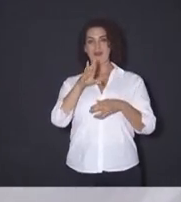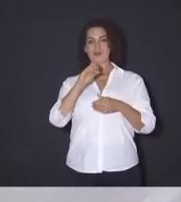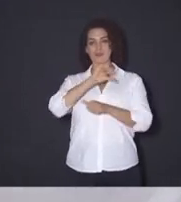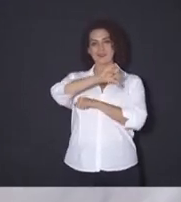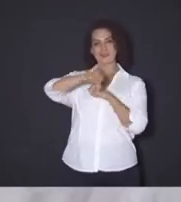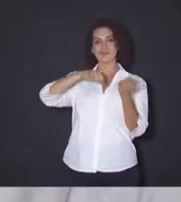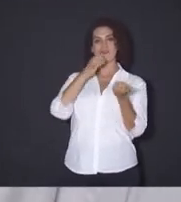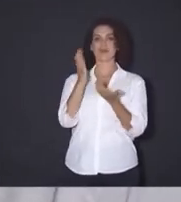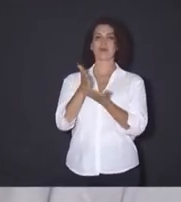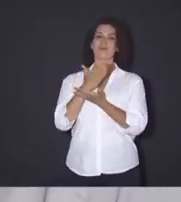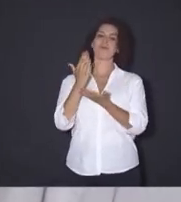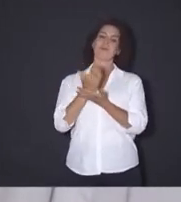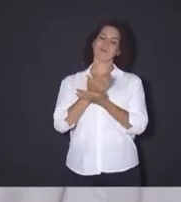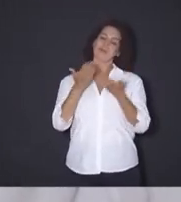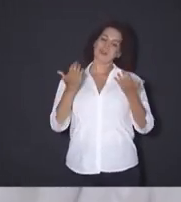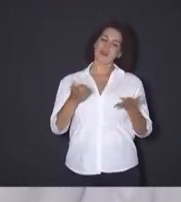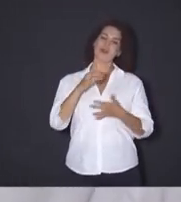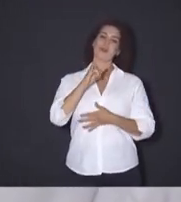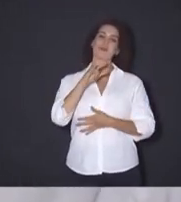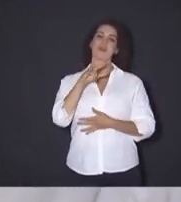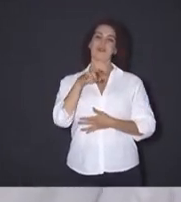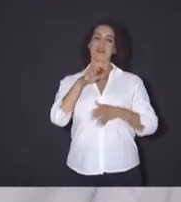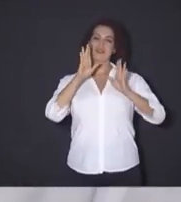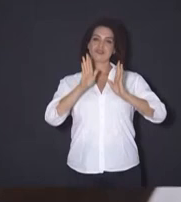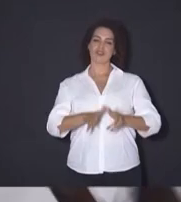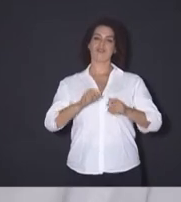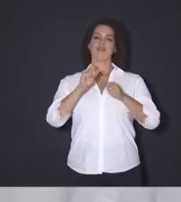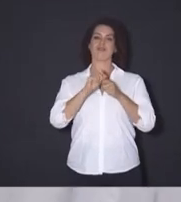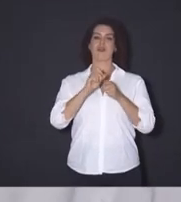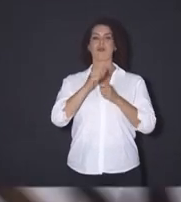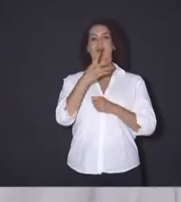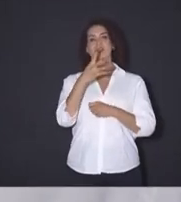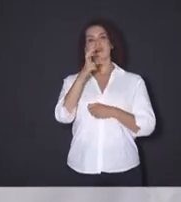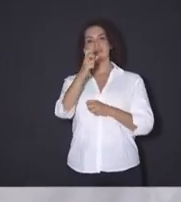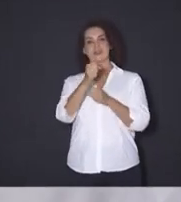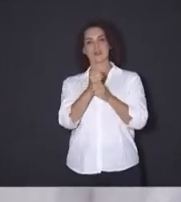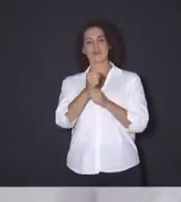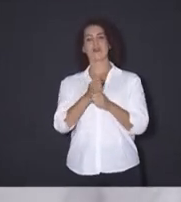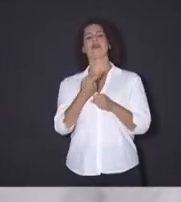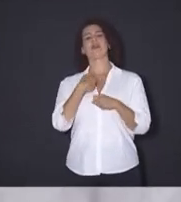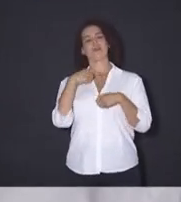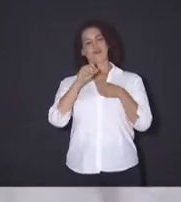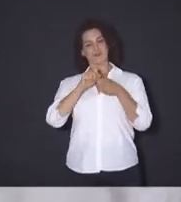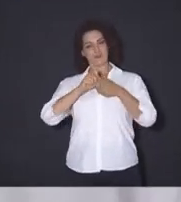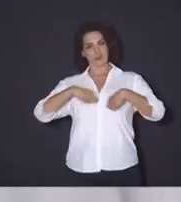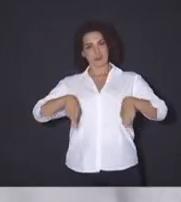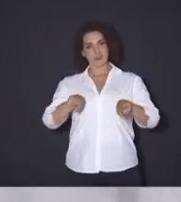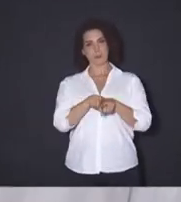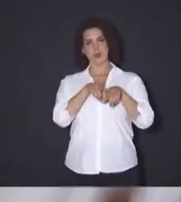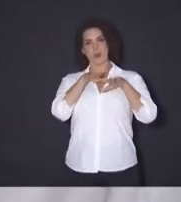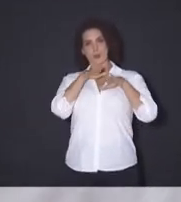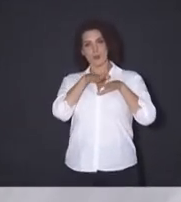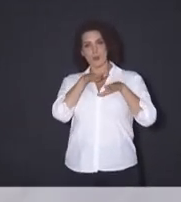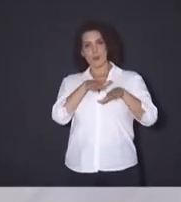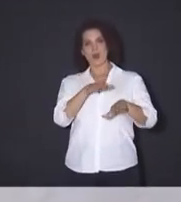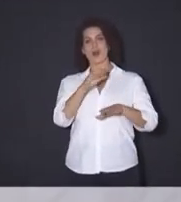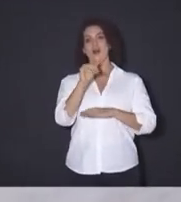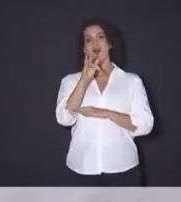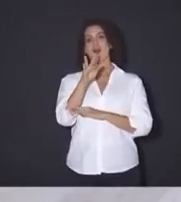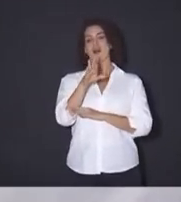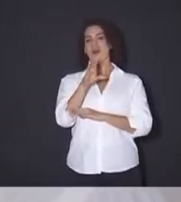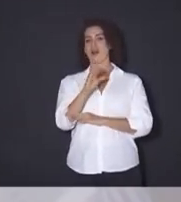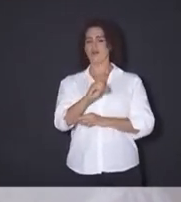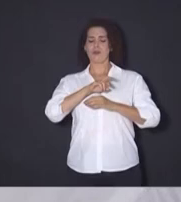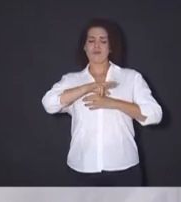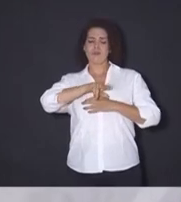isso ele faz há 45 anos isso eu faço com o cortejo afro faz com uma série de blocos afro